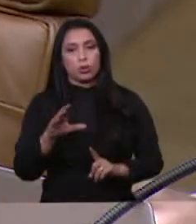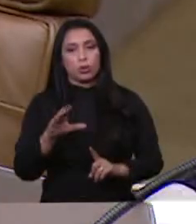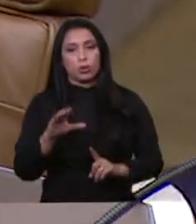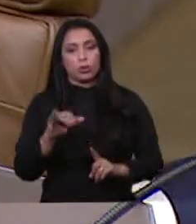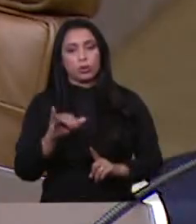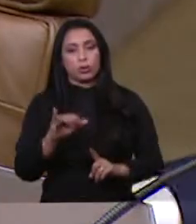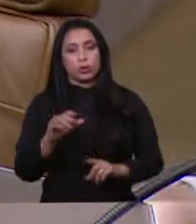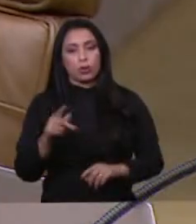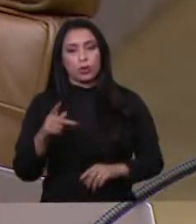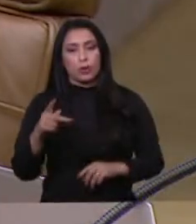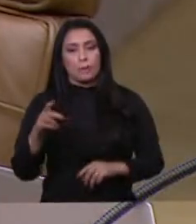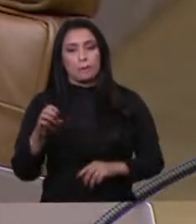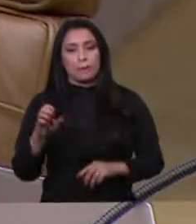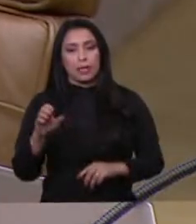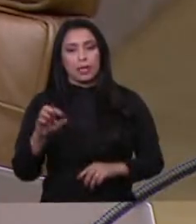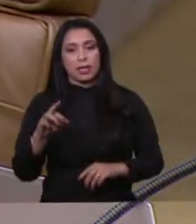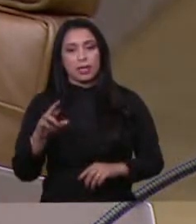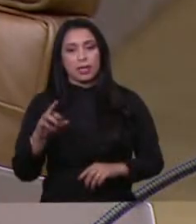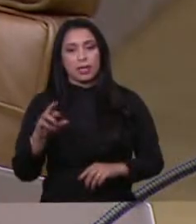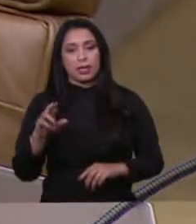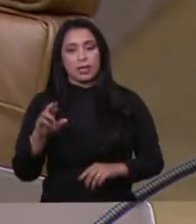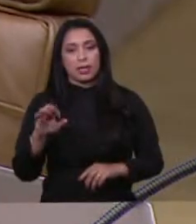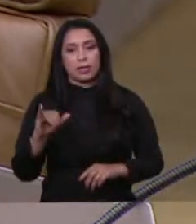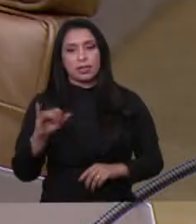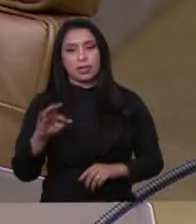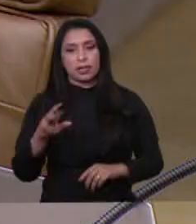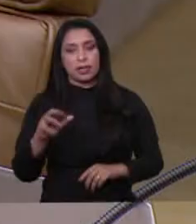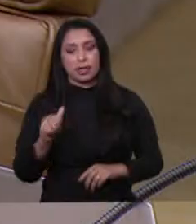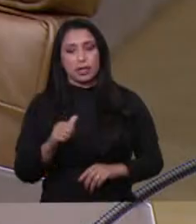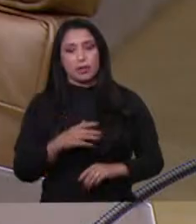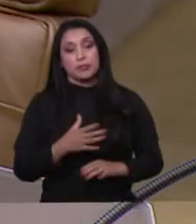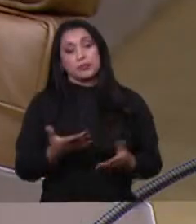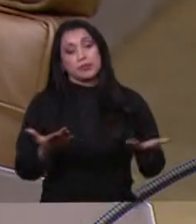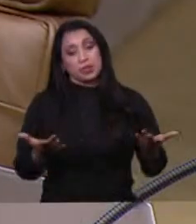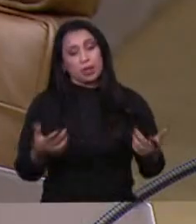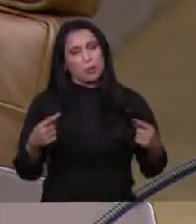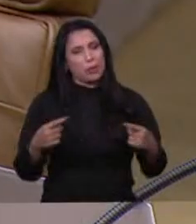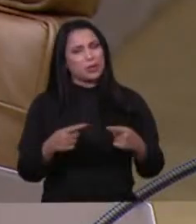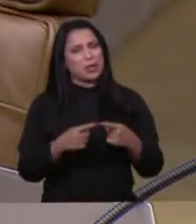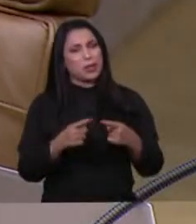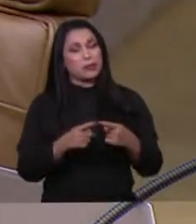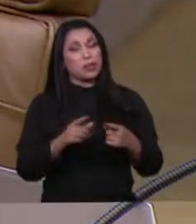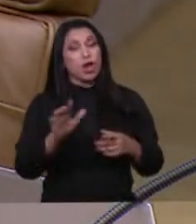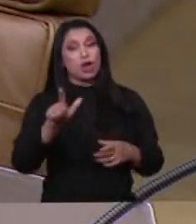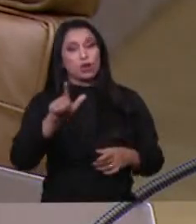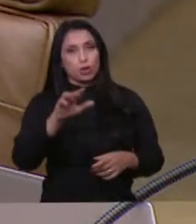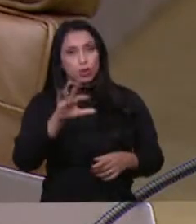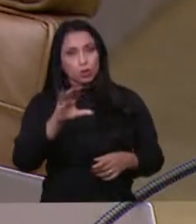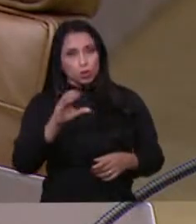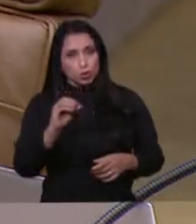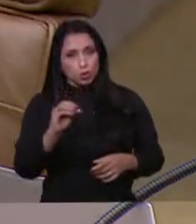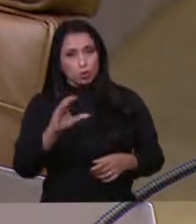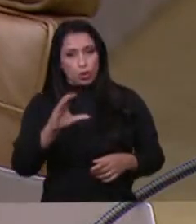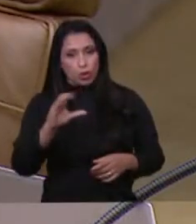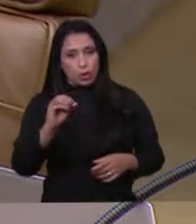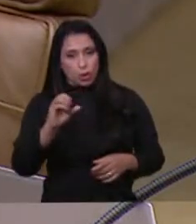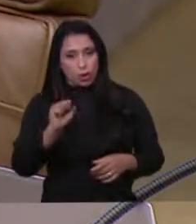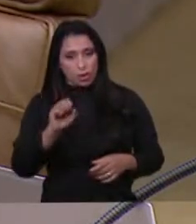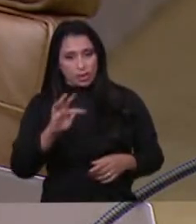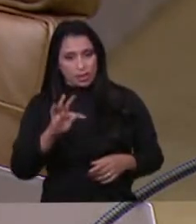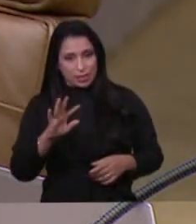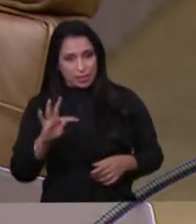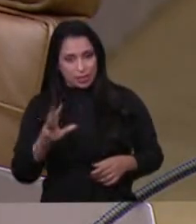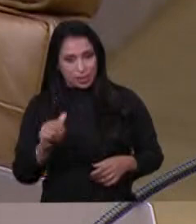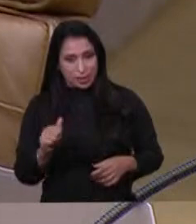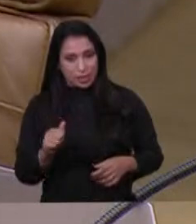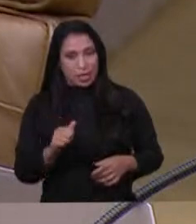essas coincidências curiosas, um Lúcio Costa planejou a construção destes prédios.